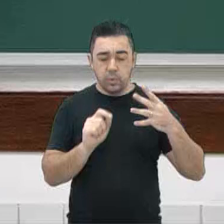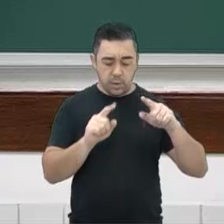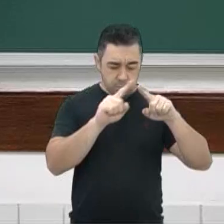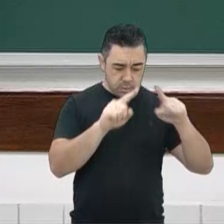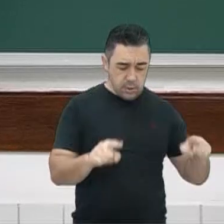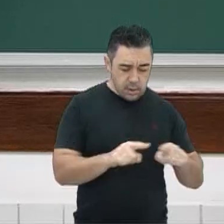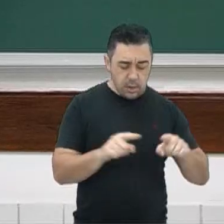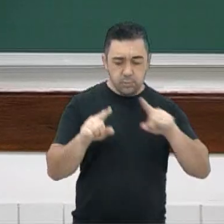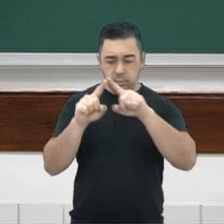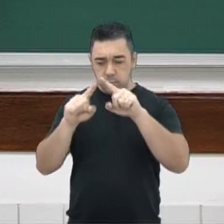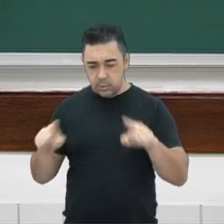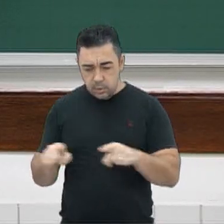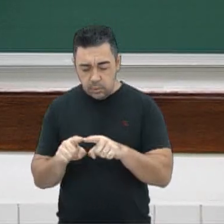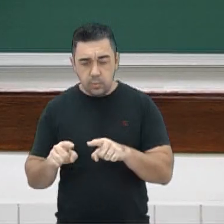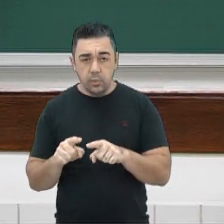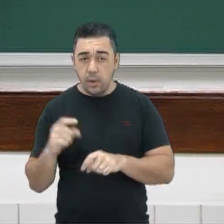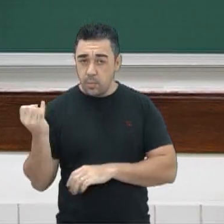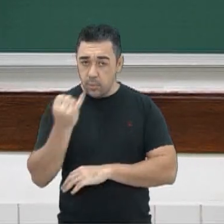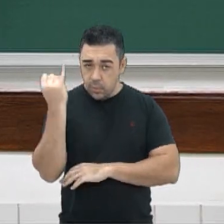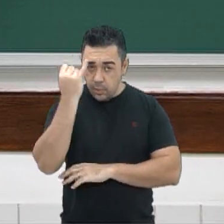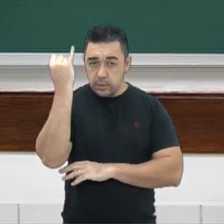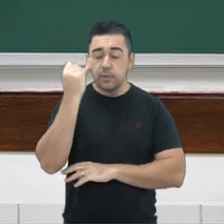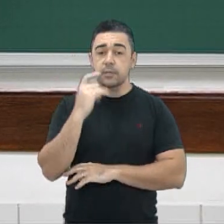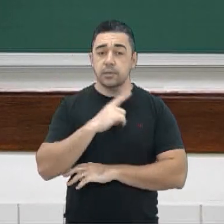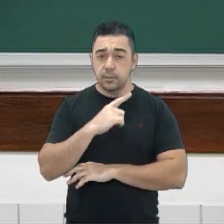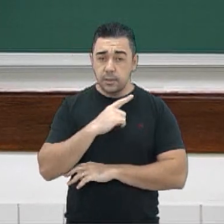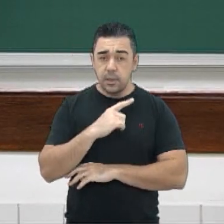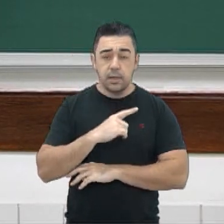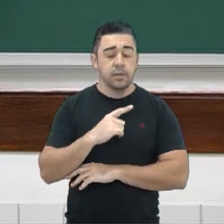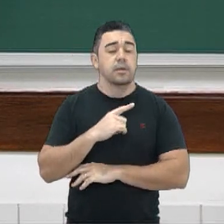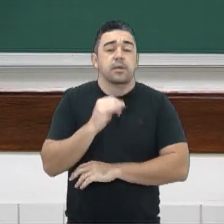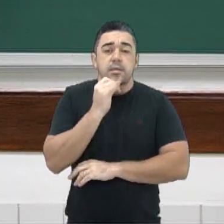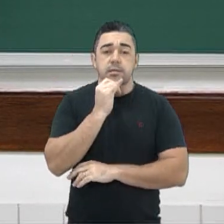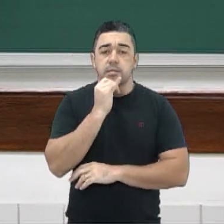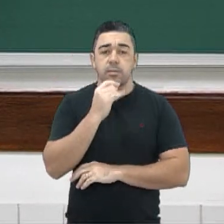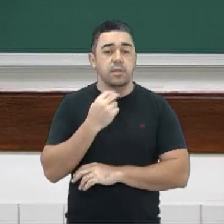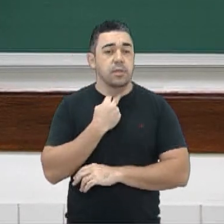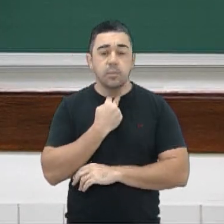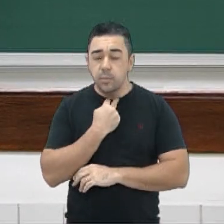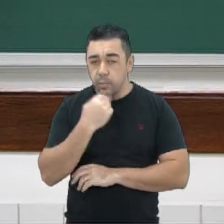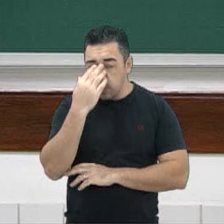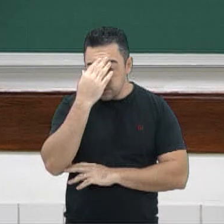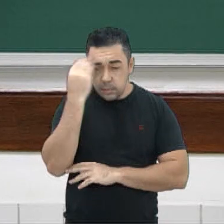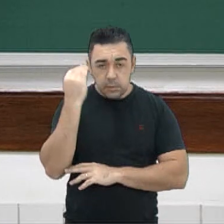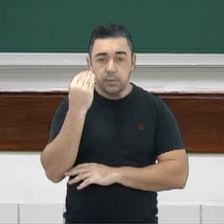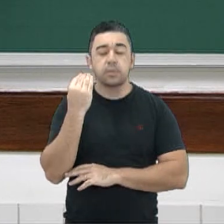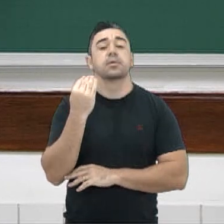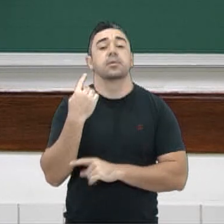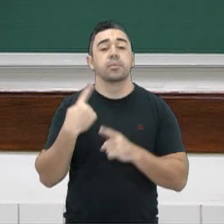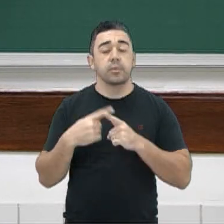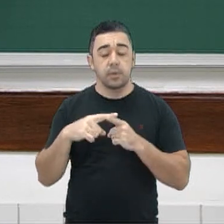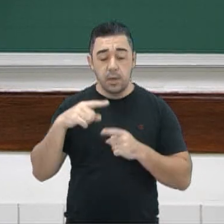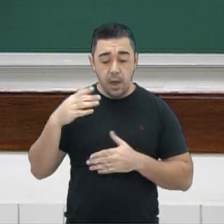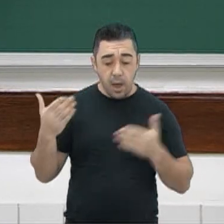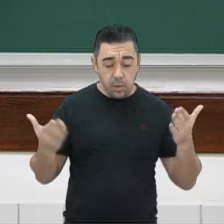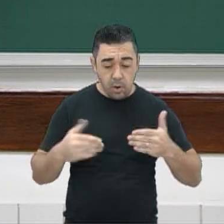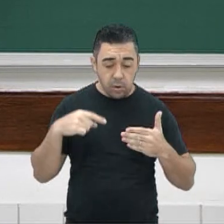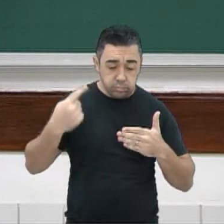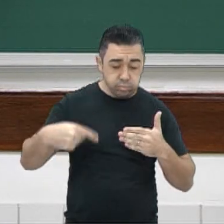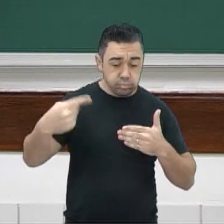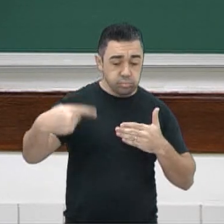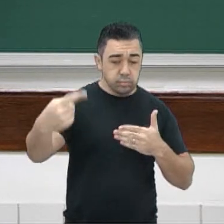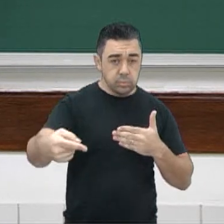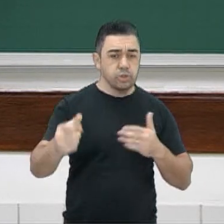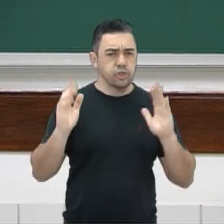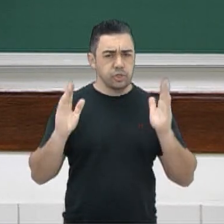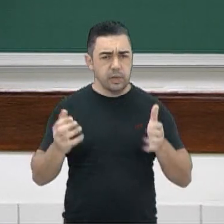que são casos importantes de triângulo, aos quais a gente não pode esquecer, porque na sequência, eu já falei